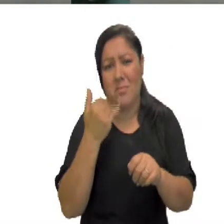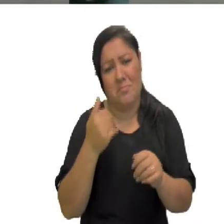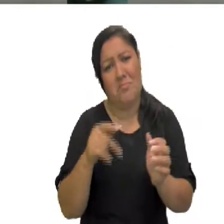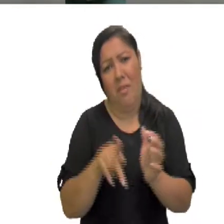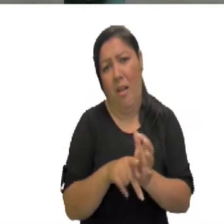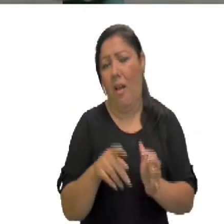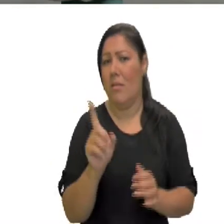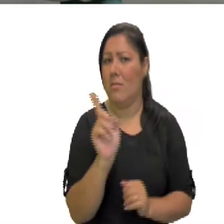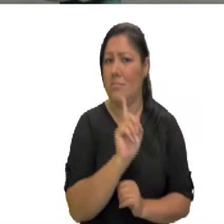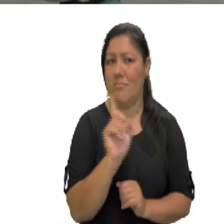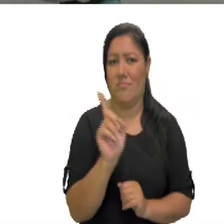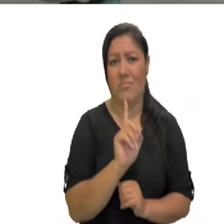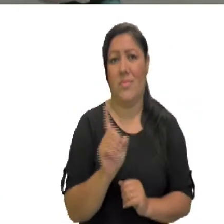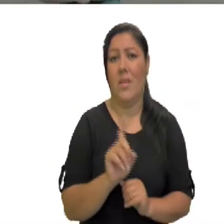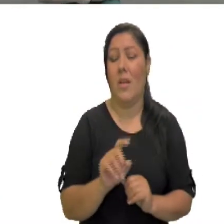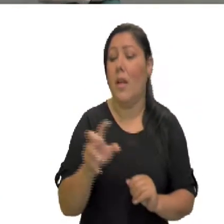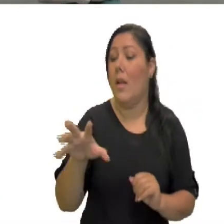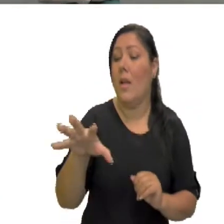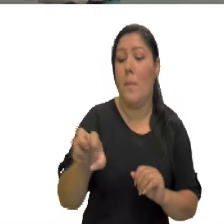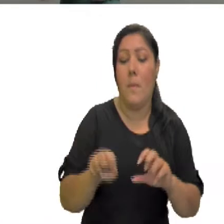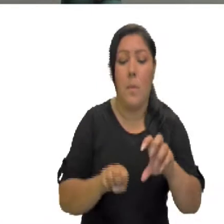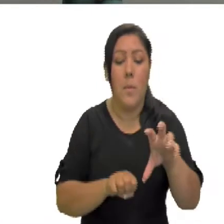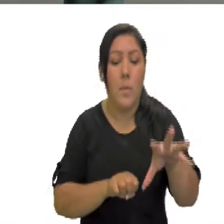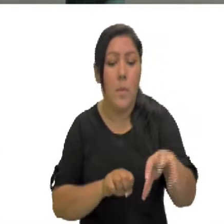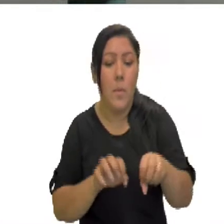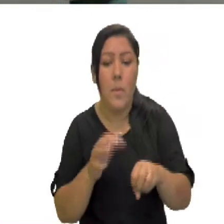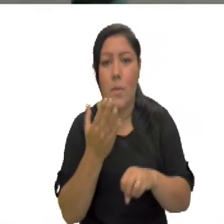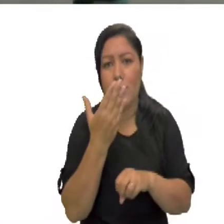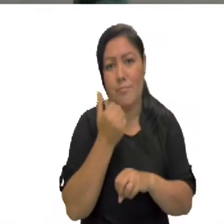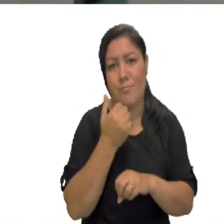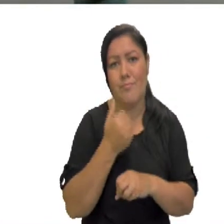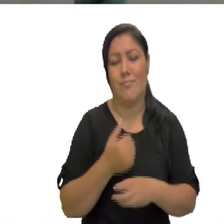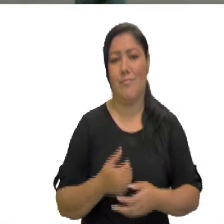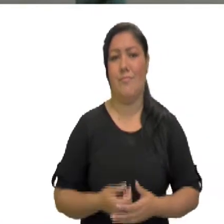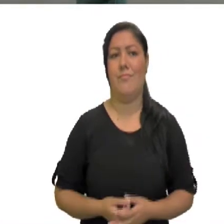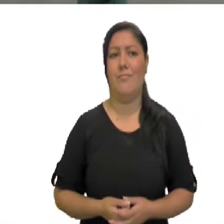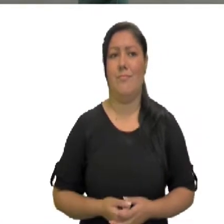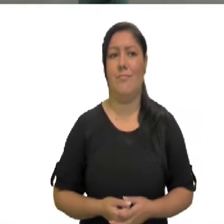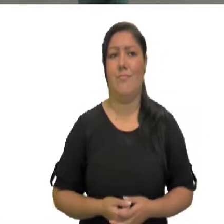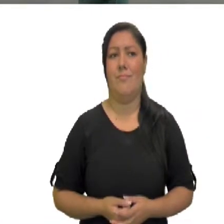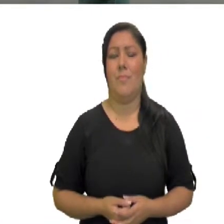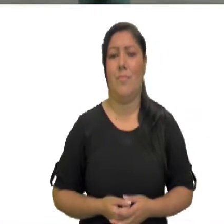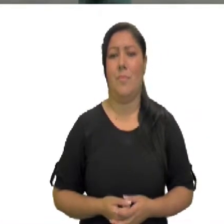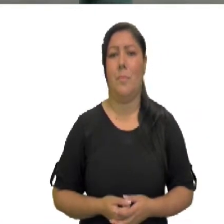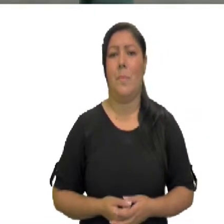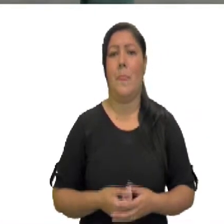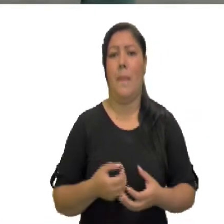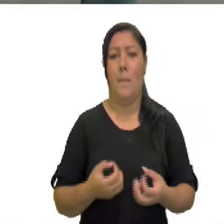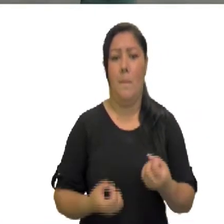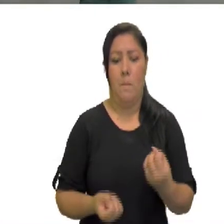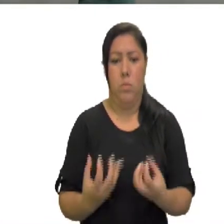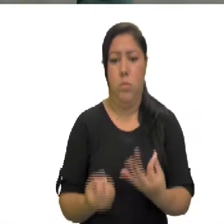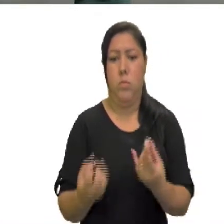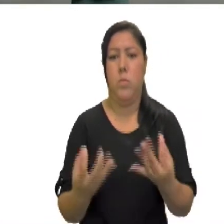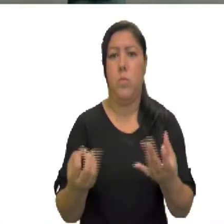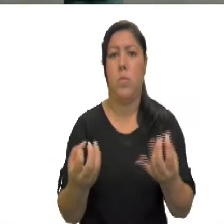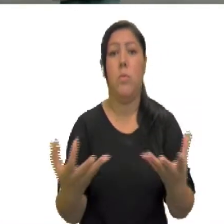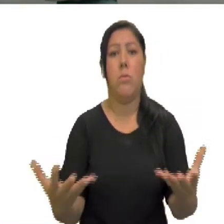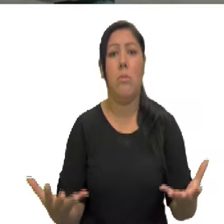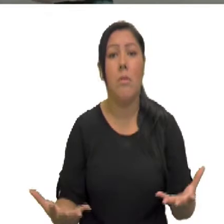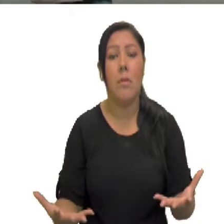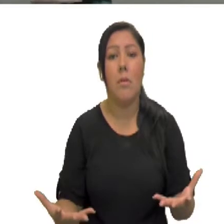meio onde ele está inserido. A reprodução, no caso deles, geralmente